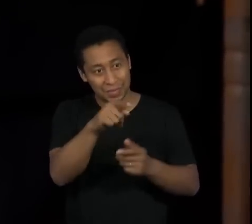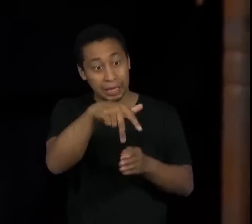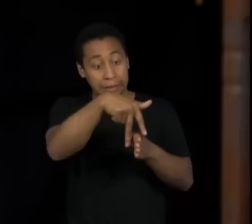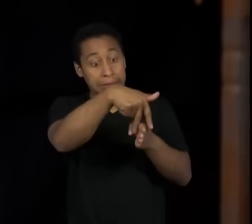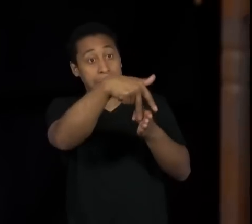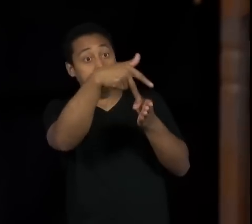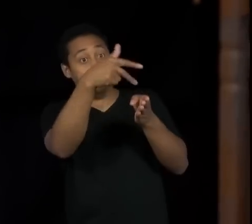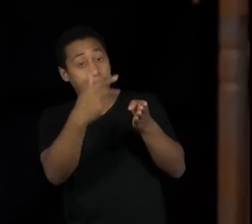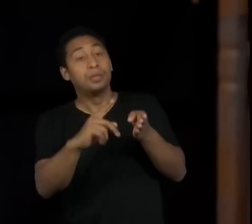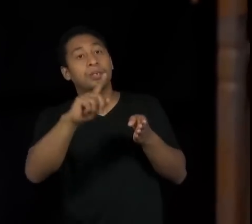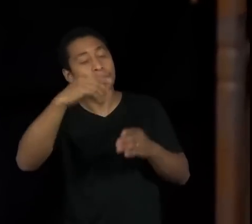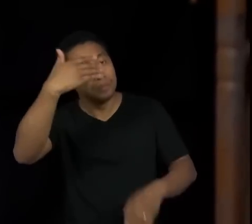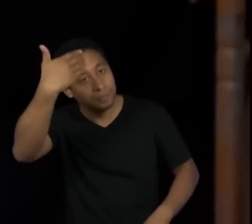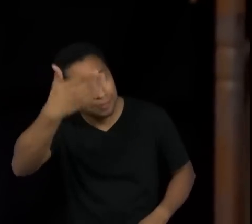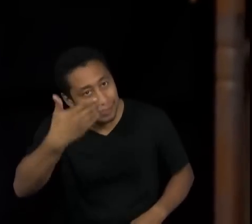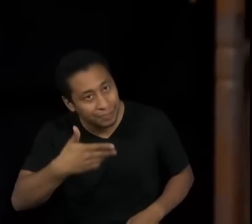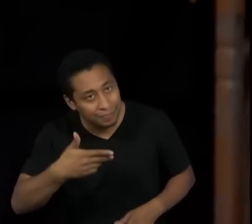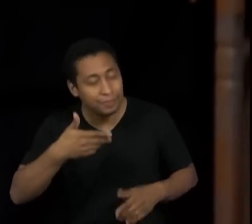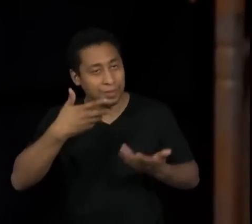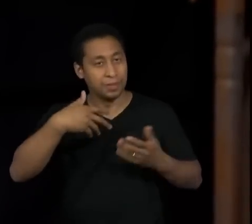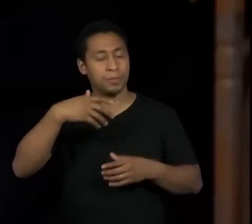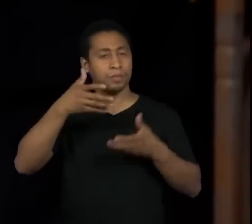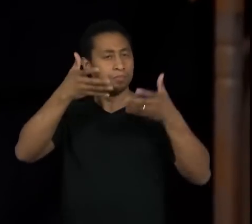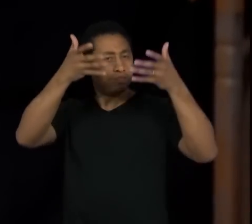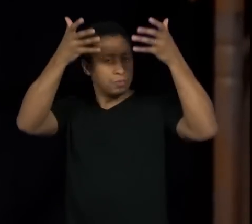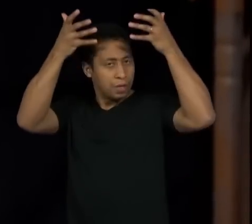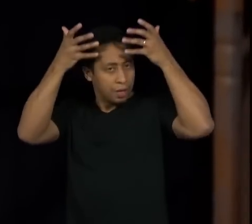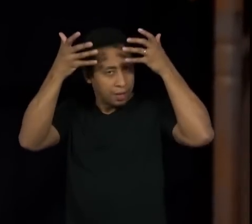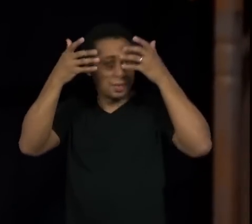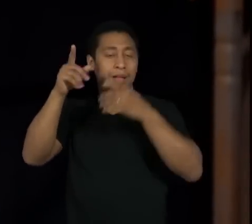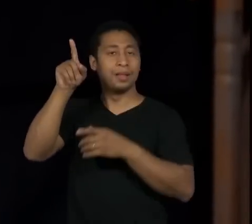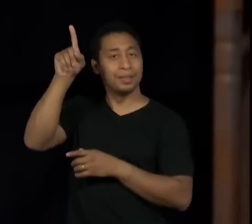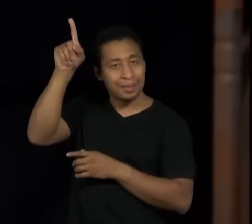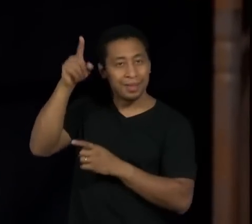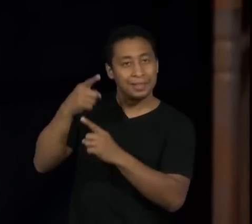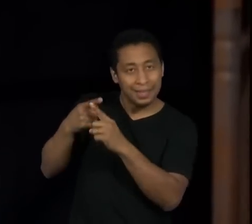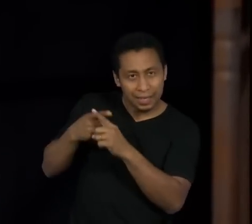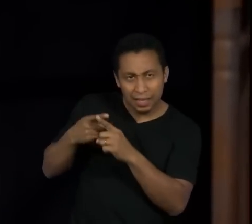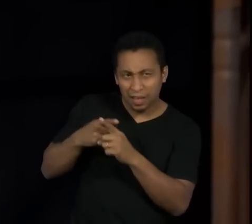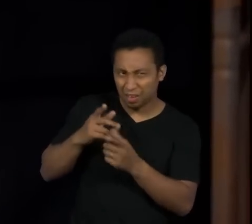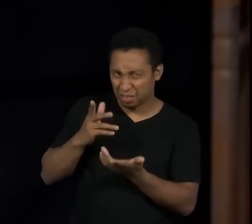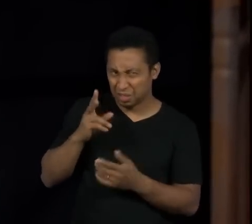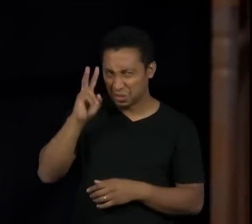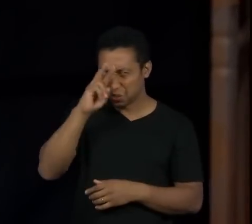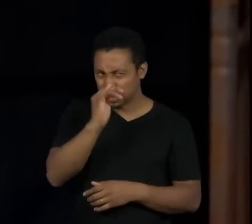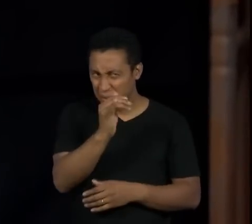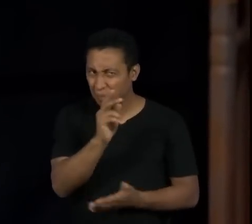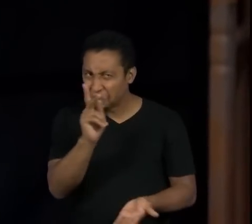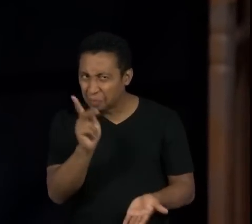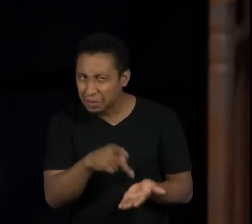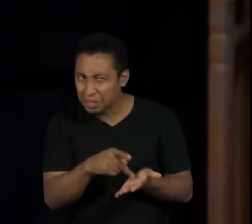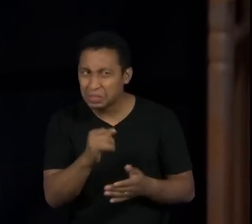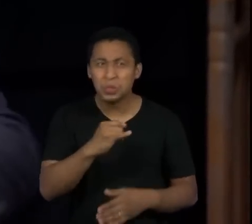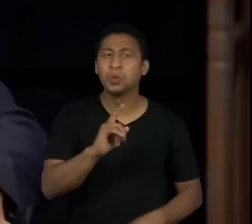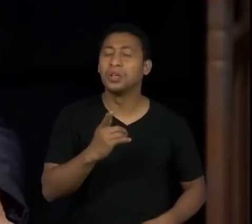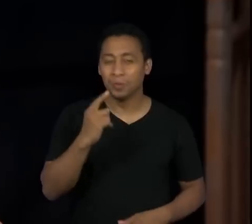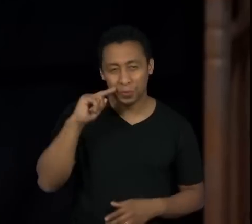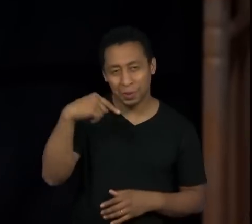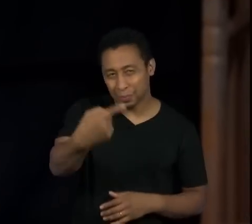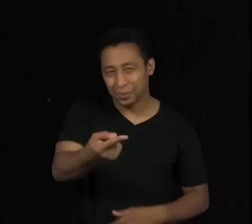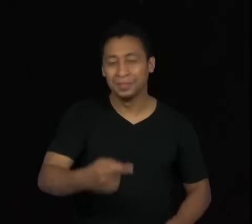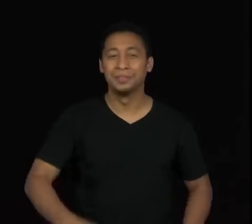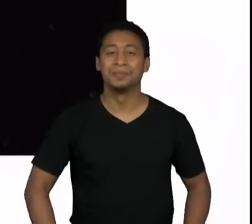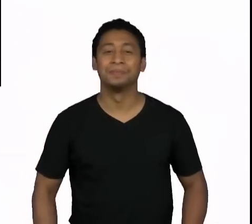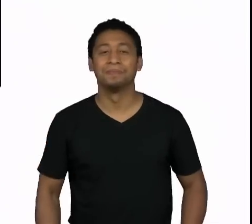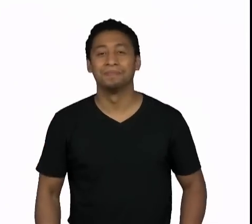uma condecoração da rainha da Inglaterra. Será que é verdade as histórias todas desse cara? Nós já